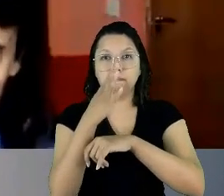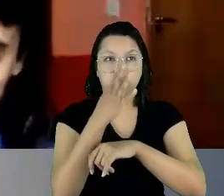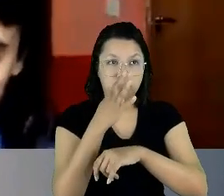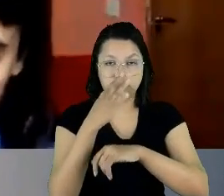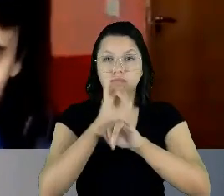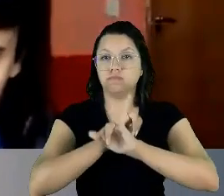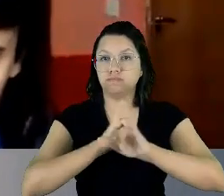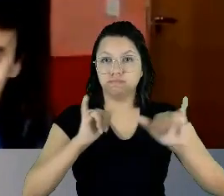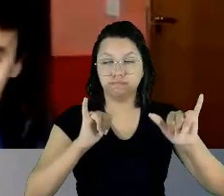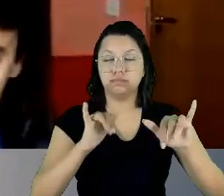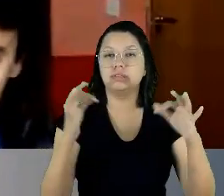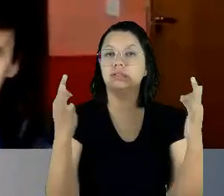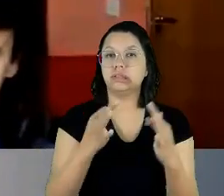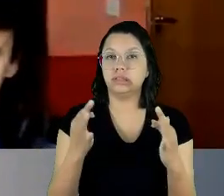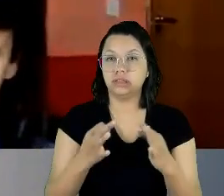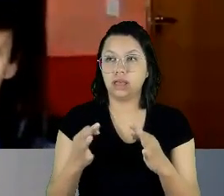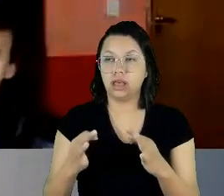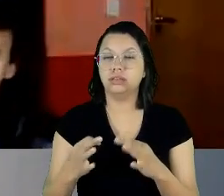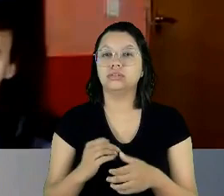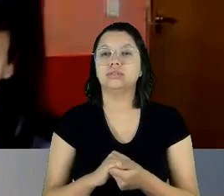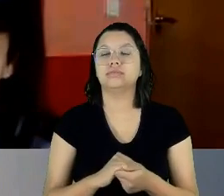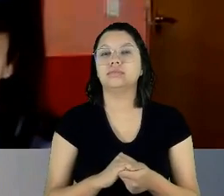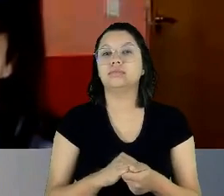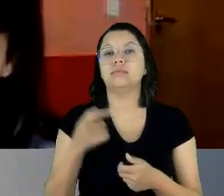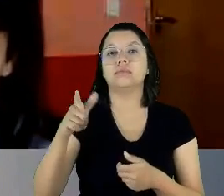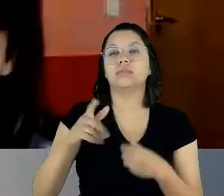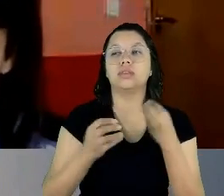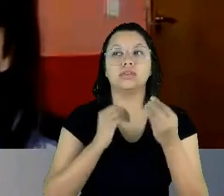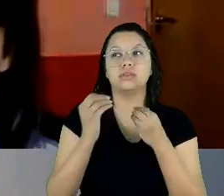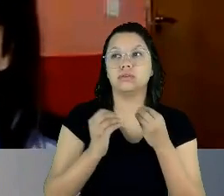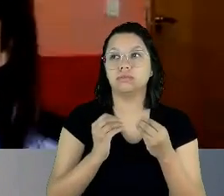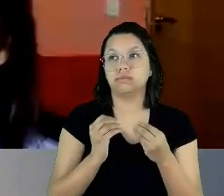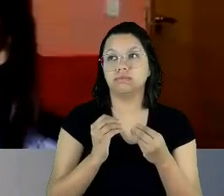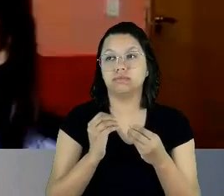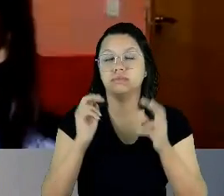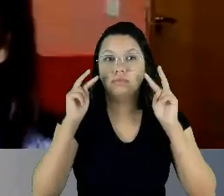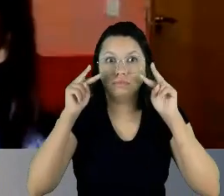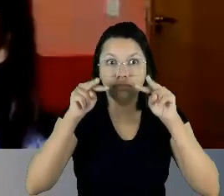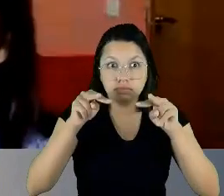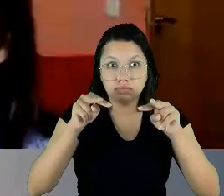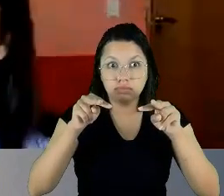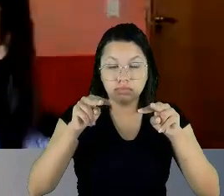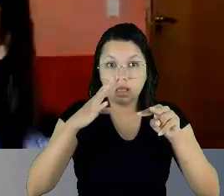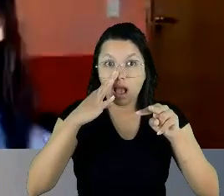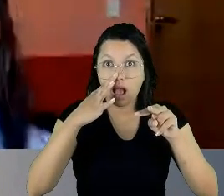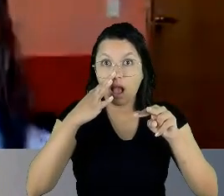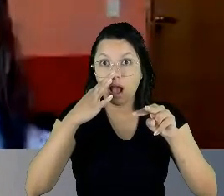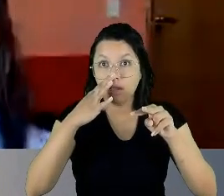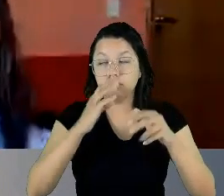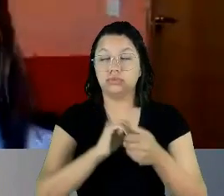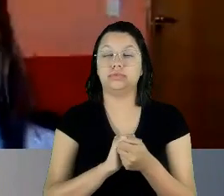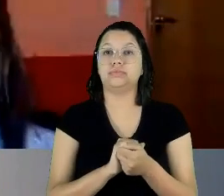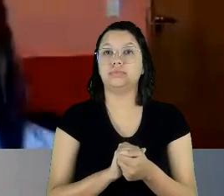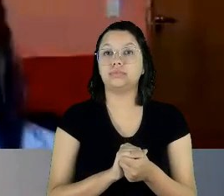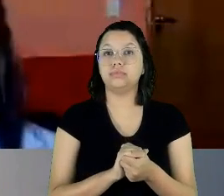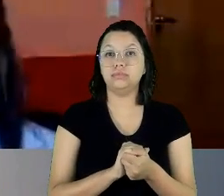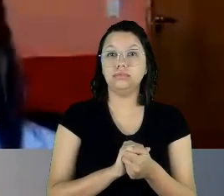é excelente, atinge muito as pessoas, não tem como ali não ficar grudado vendo esse documentário,